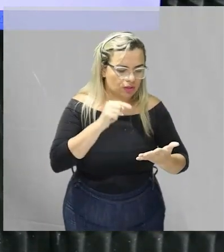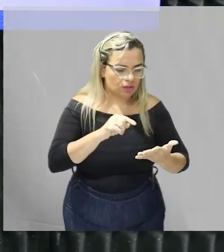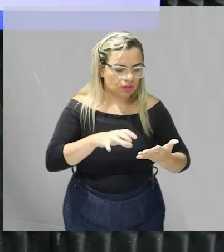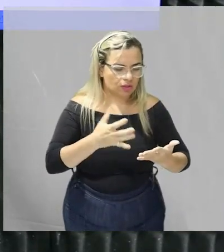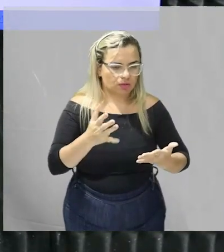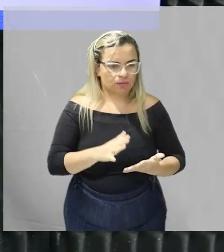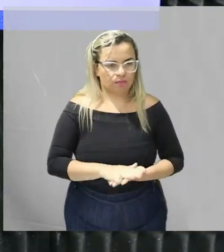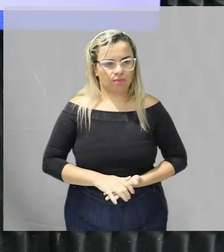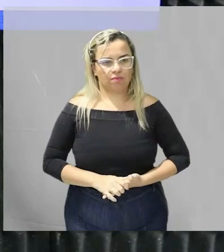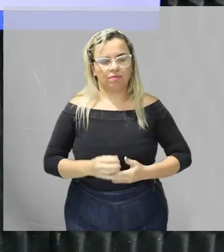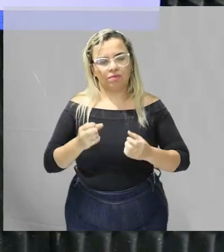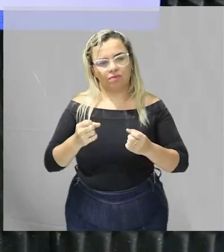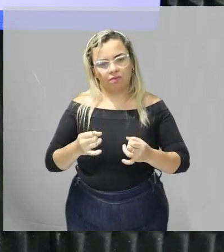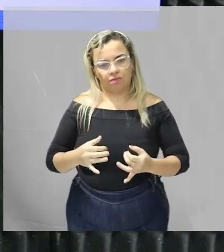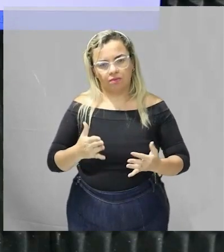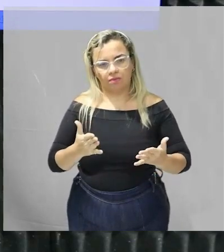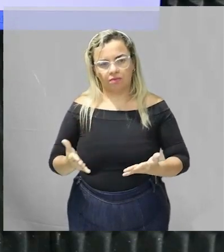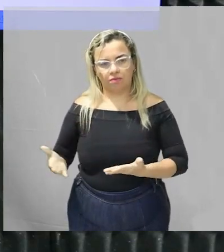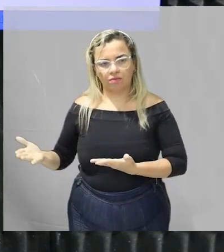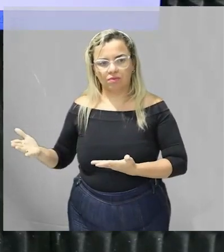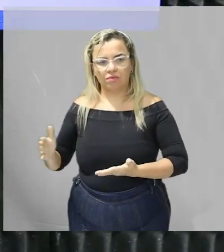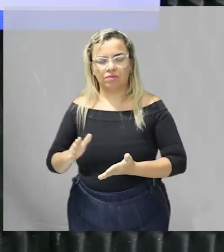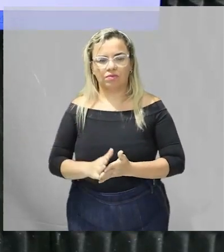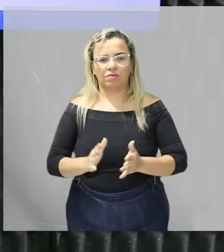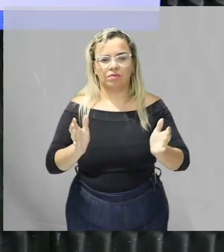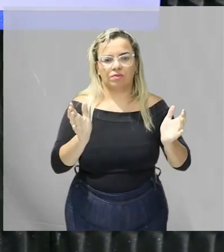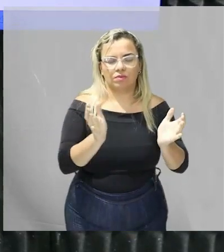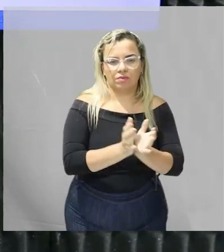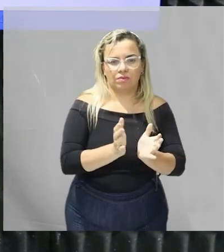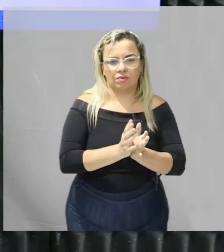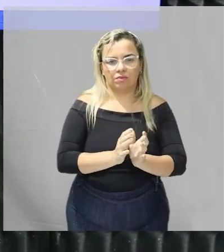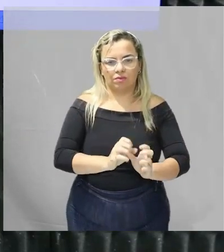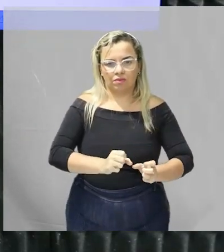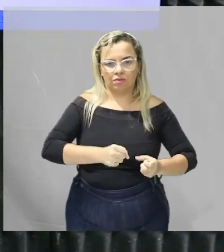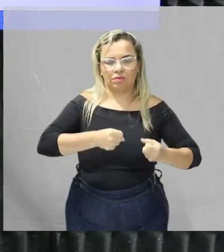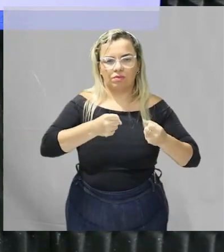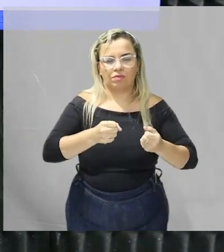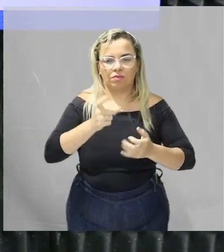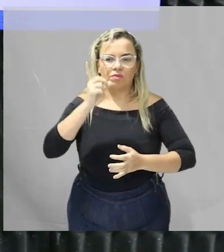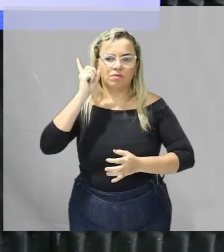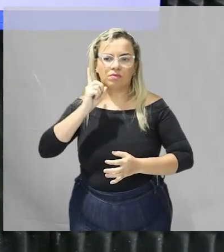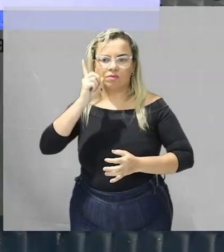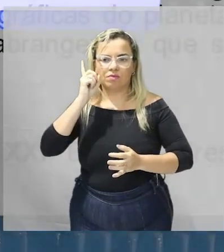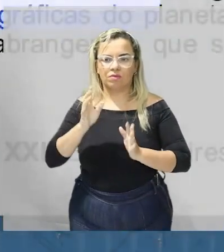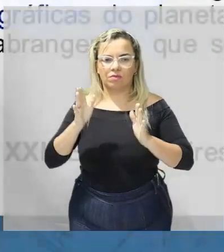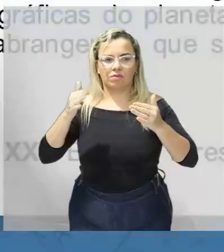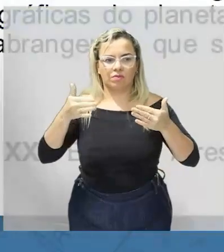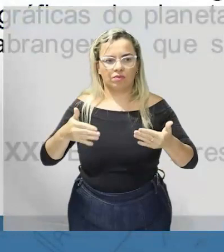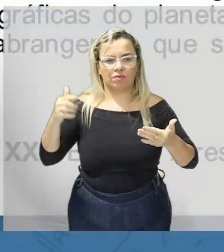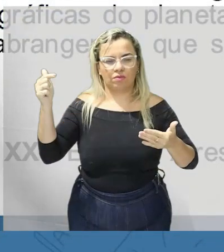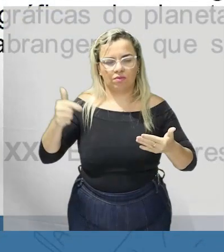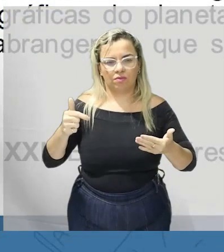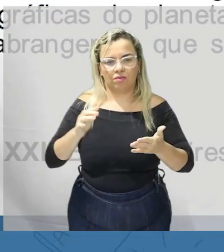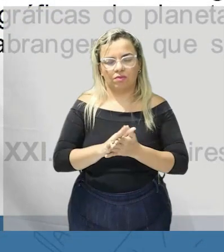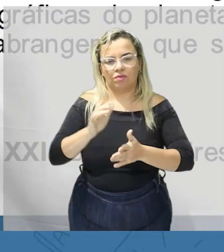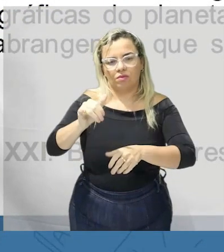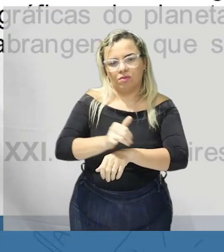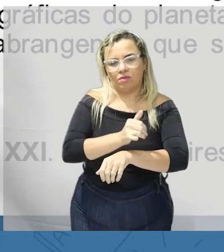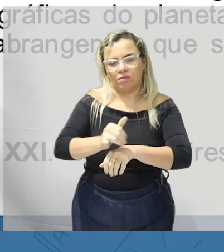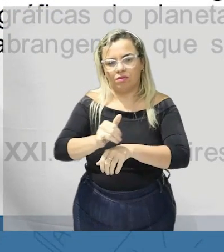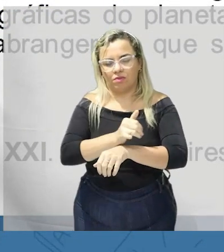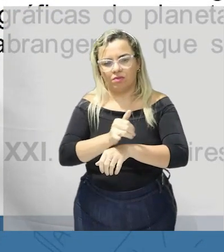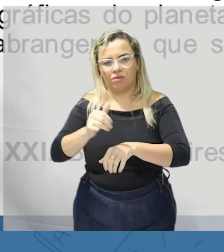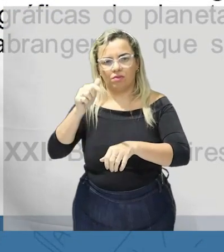o seguinte, ó. No caso do Departamento de Defesa dos Estados Unidos, a ênfase está posta no traçado de